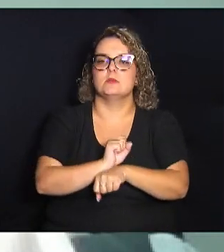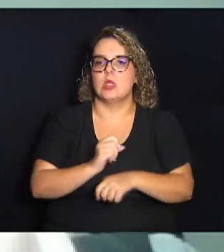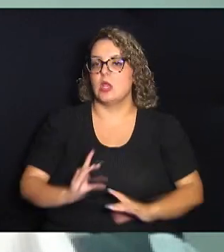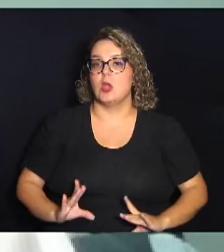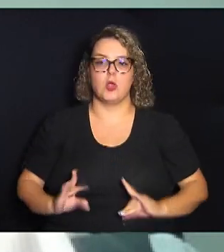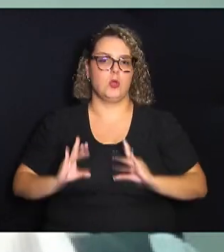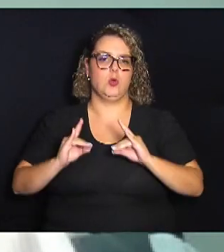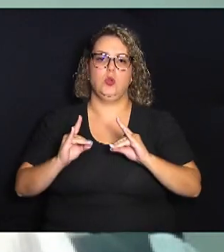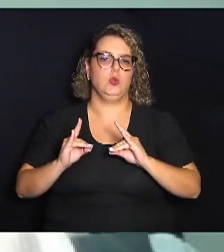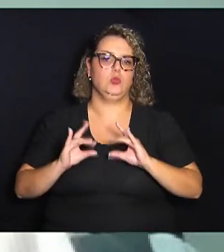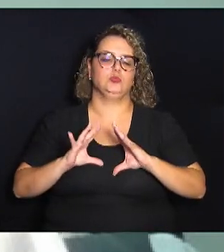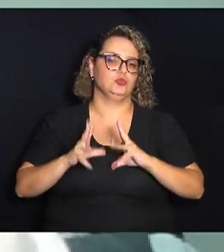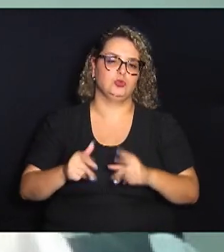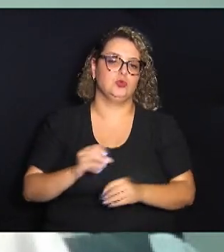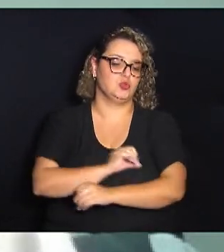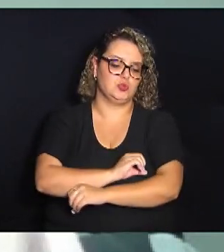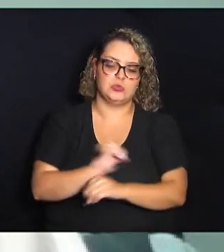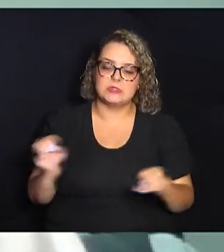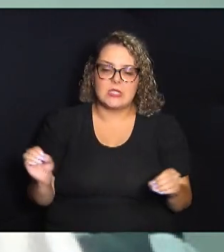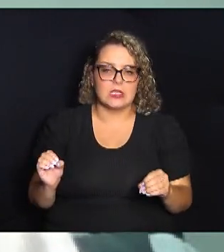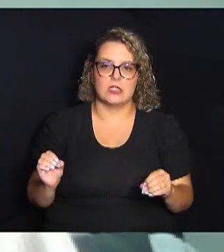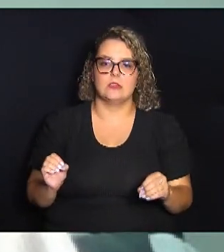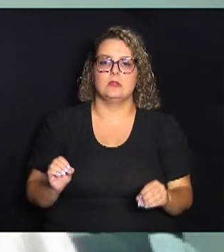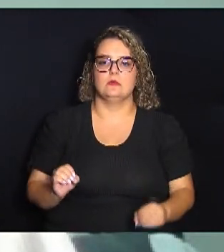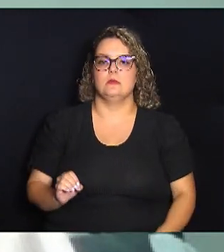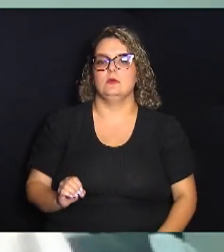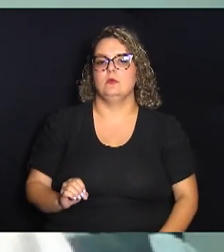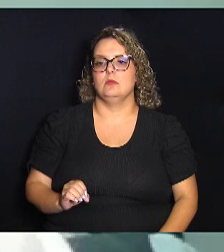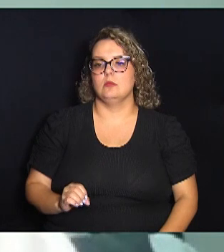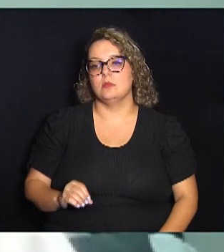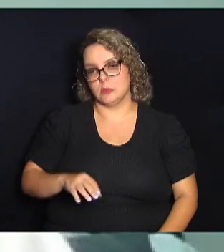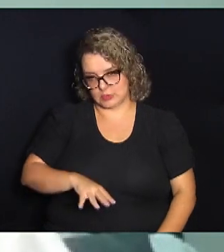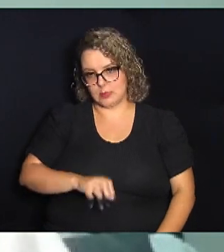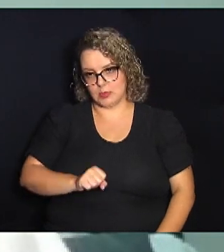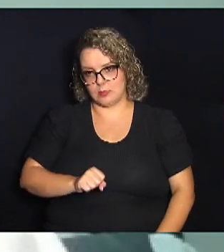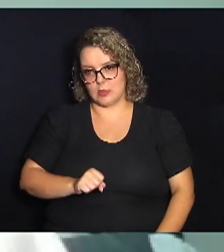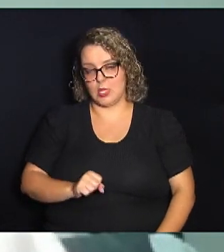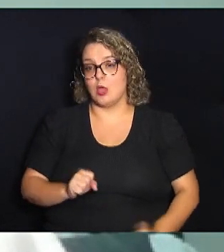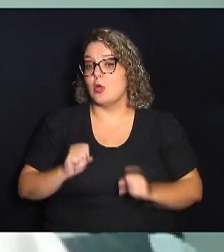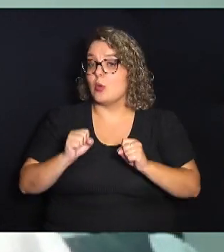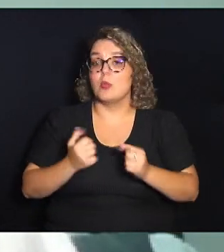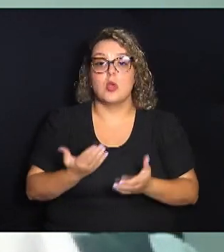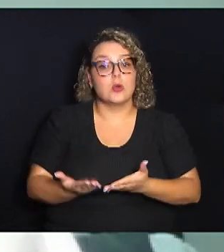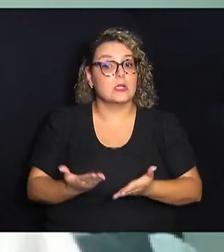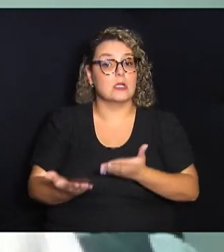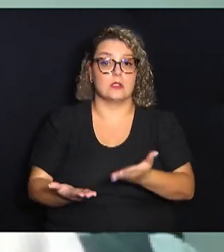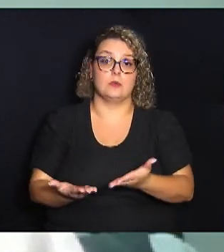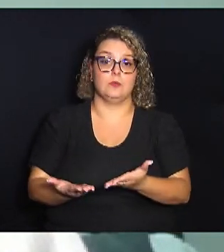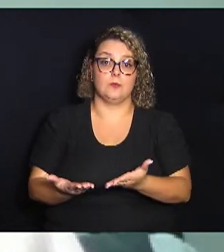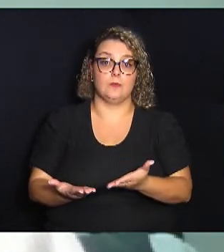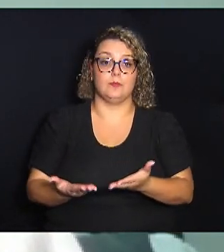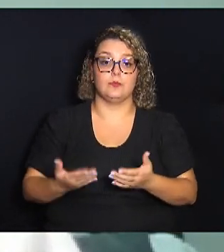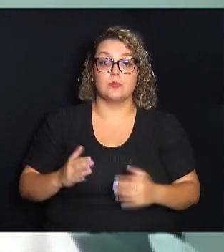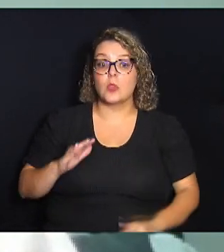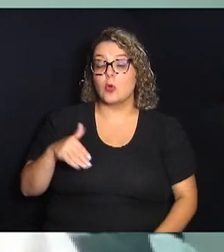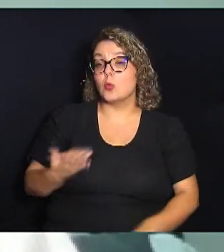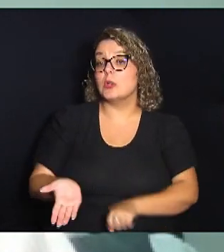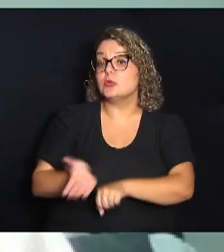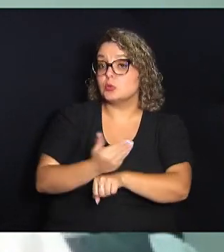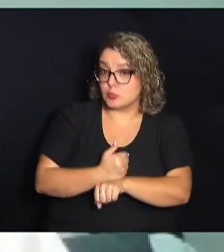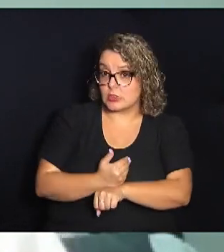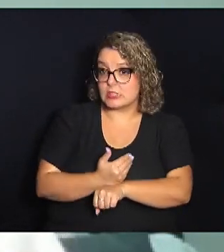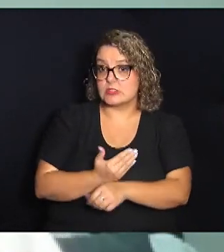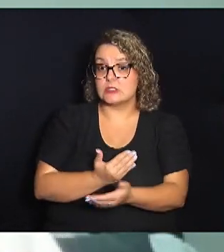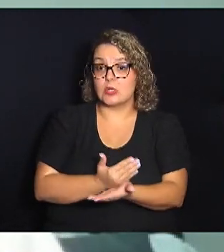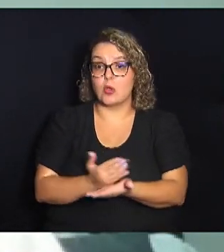hormônios estarem totalmente zerados, ou seja, a menopausa, para você já começar a cuidar. Quanto antes você